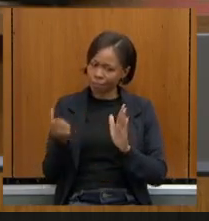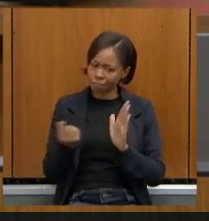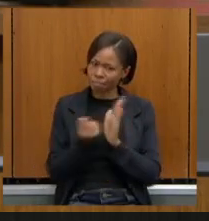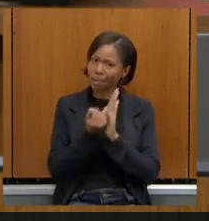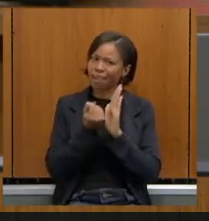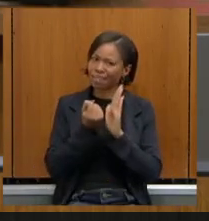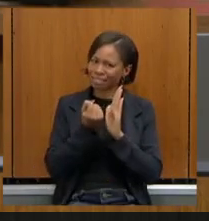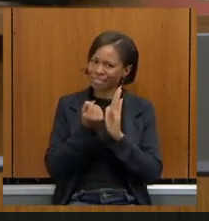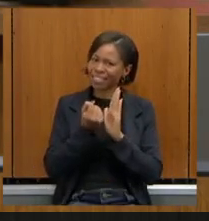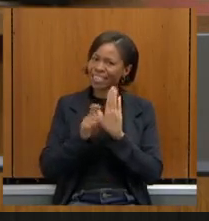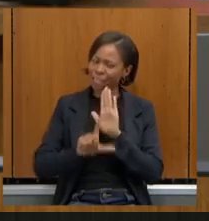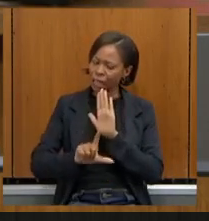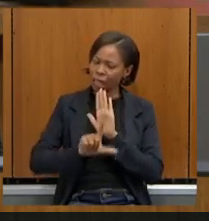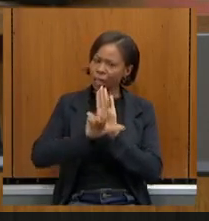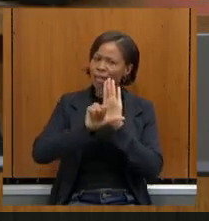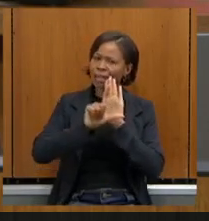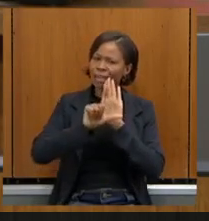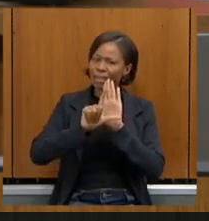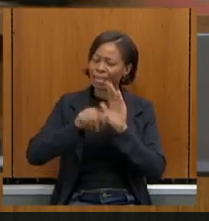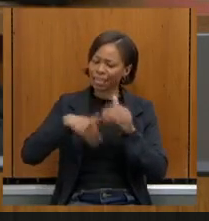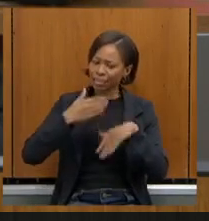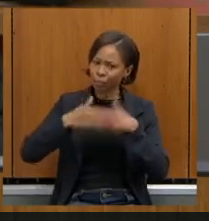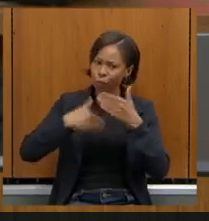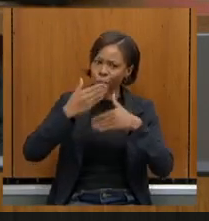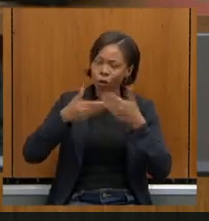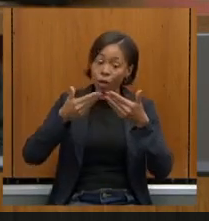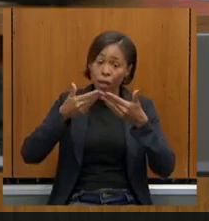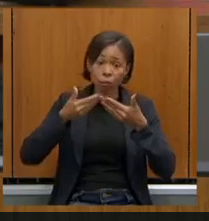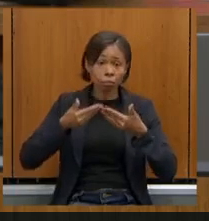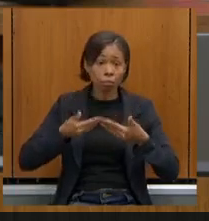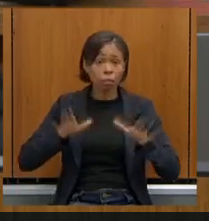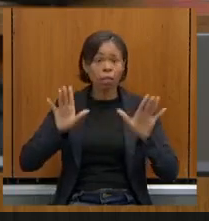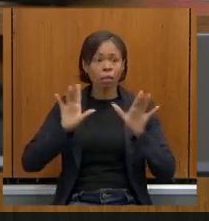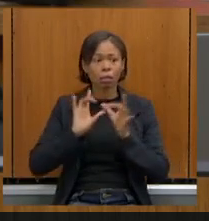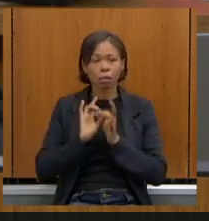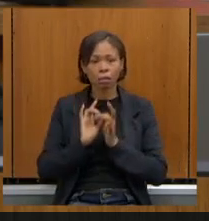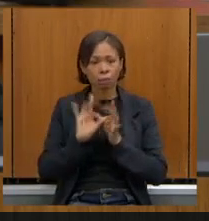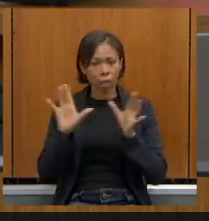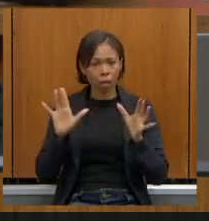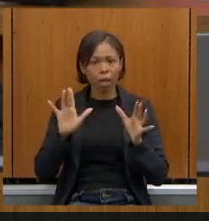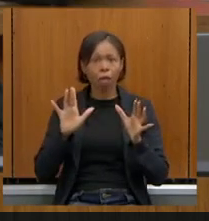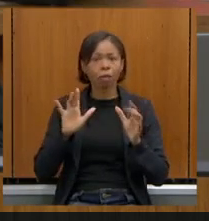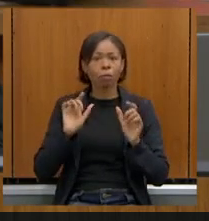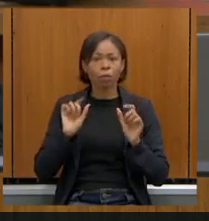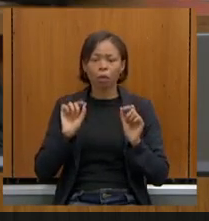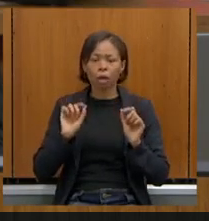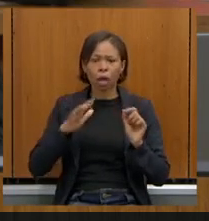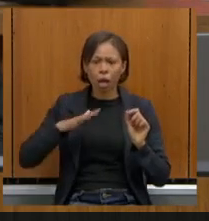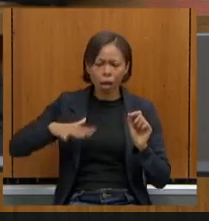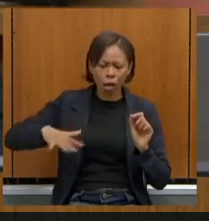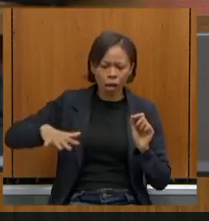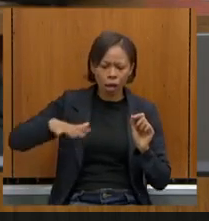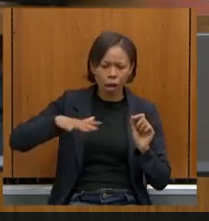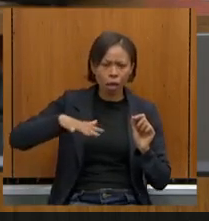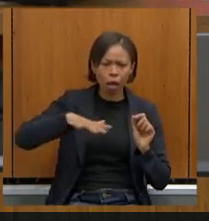mudar para a gente poder avançar e liberar, deixar o mercado mais livre para